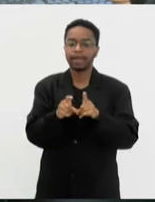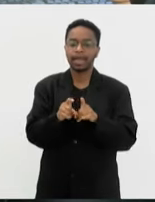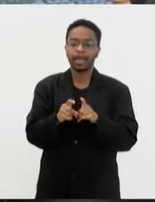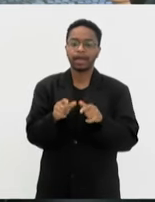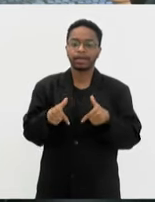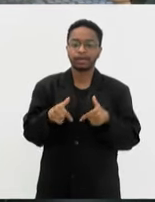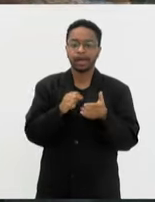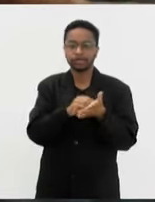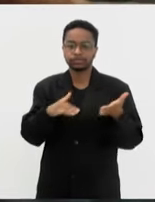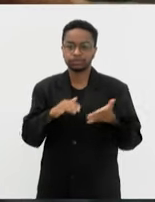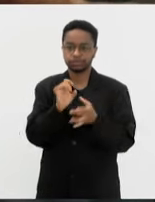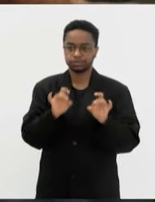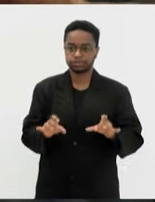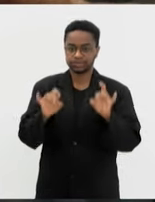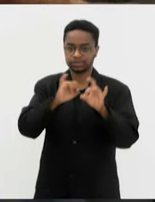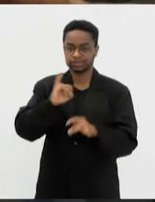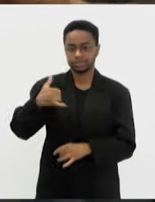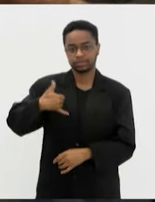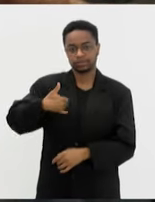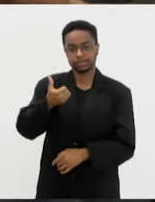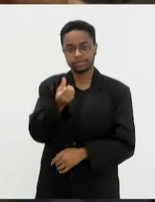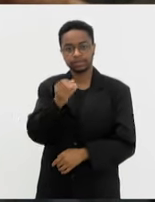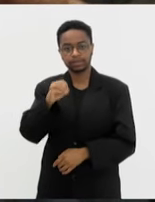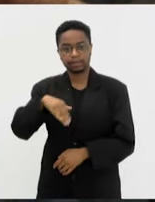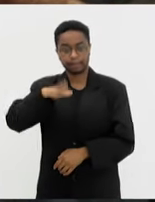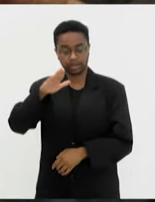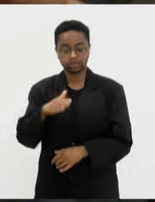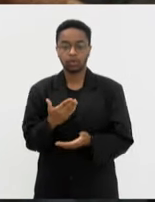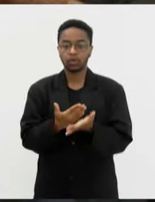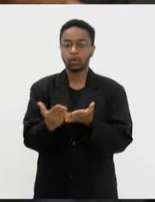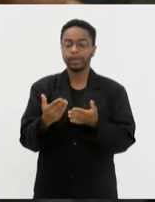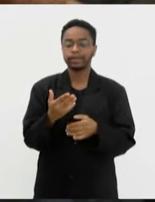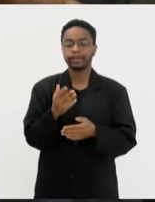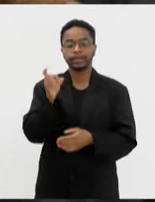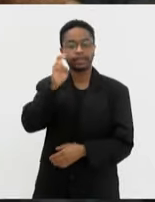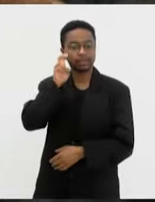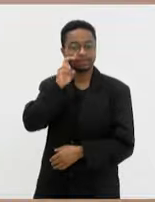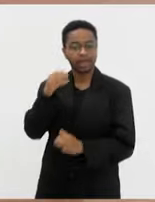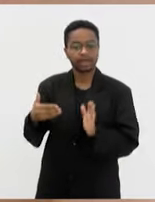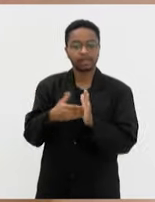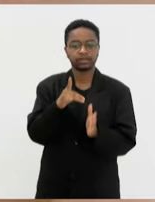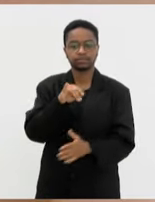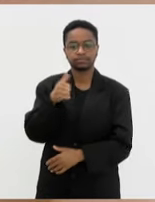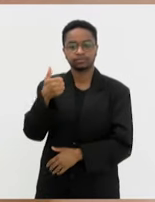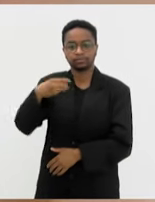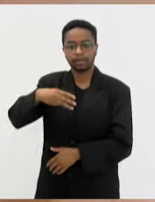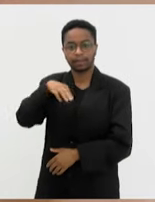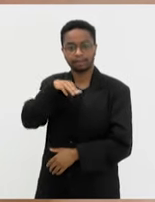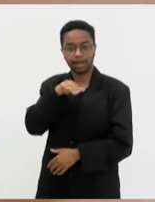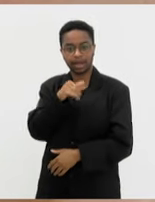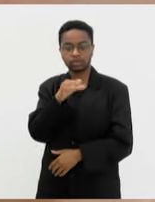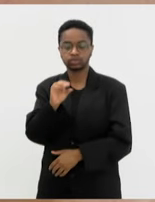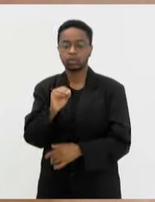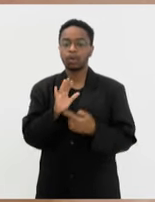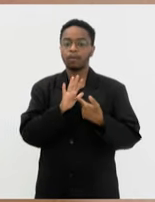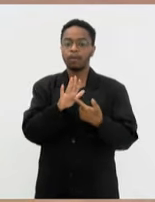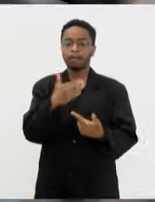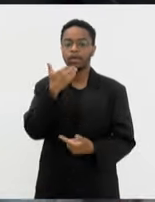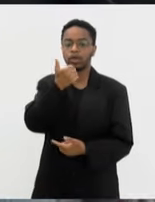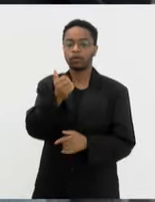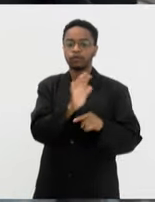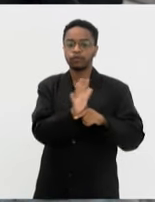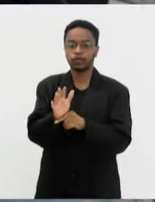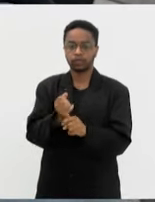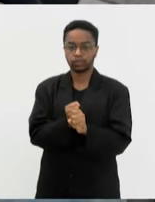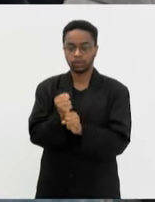60 anos. Começa nessa quinta-feira e vai até o dia 13 de março a mostra Os Melhores Filmes do Ano,